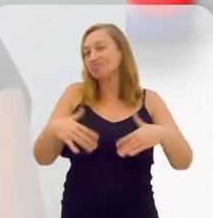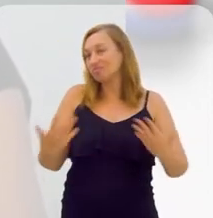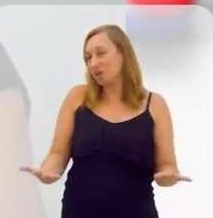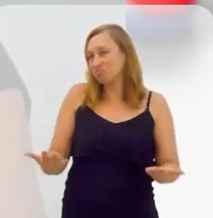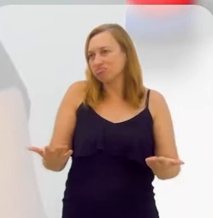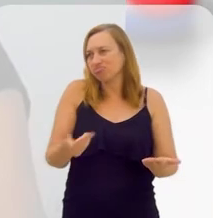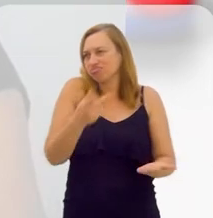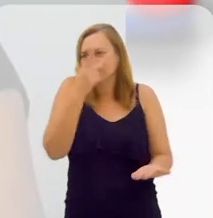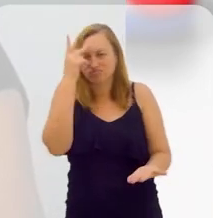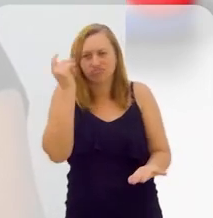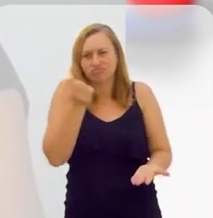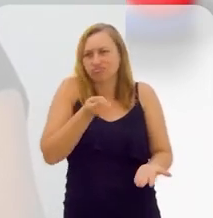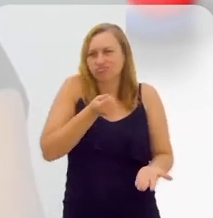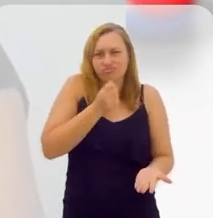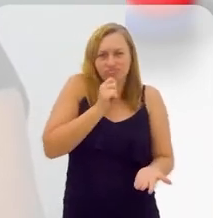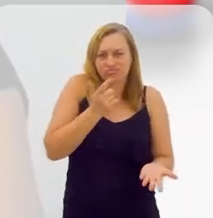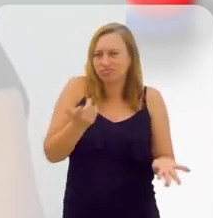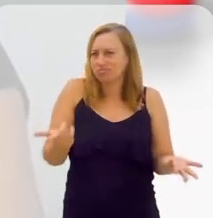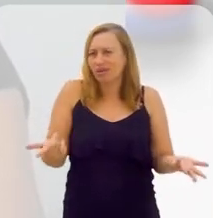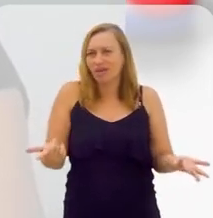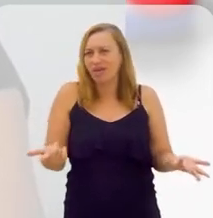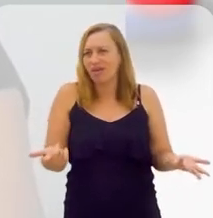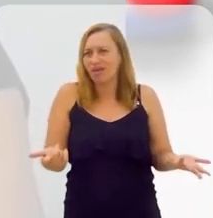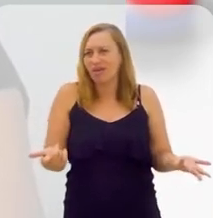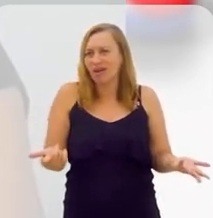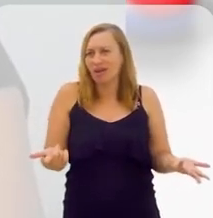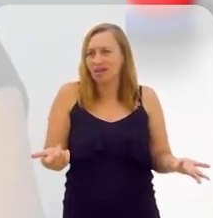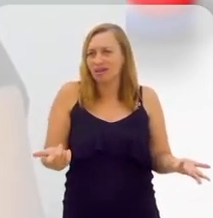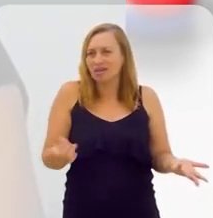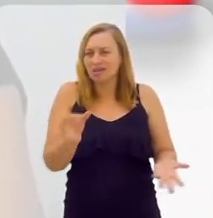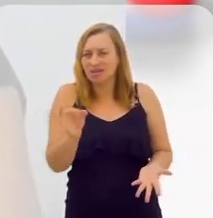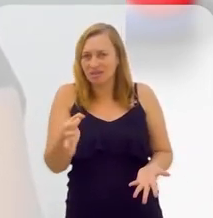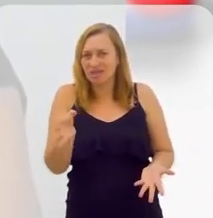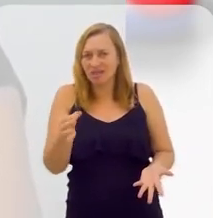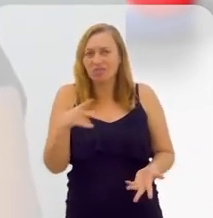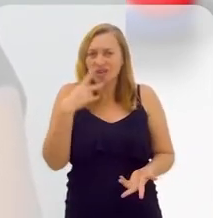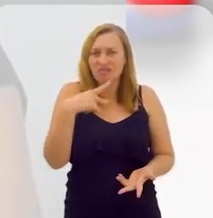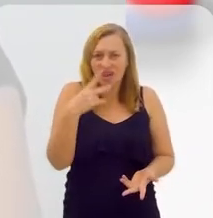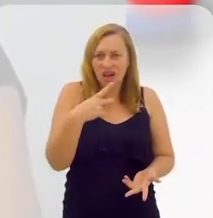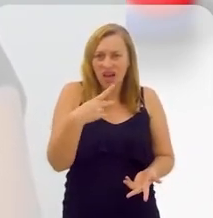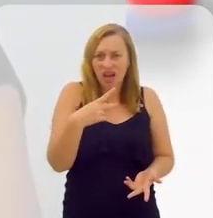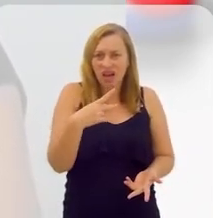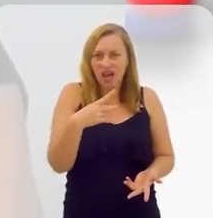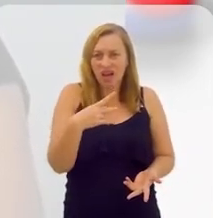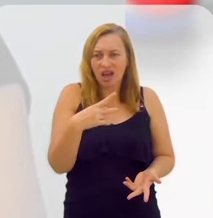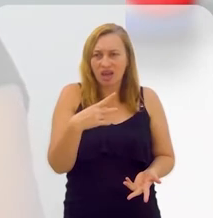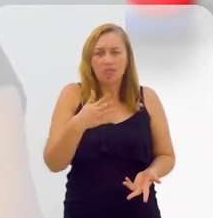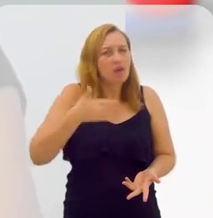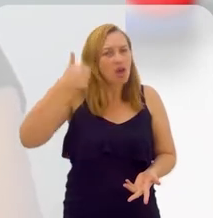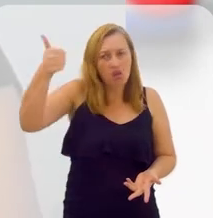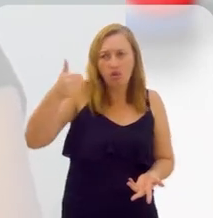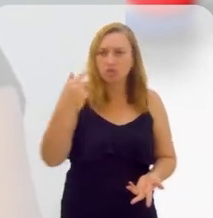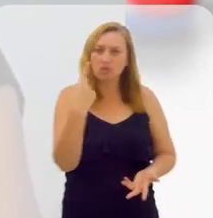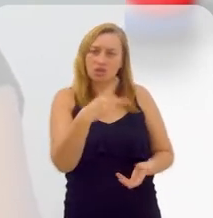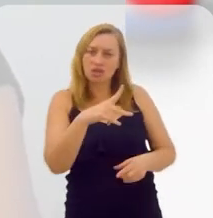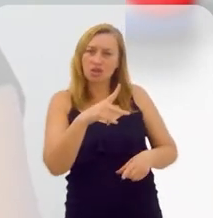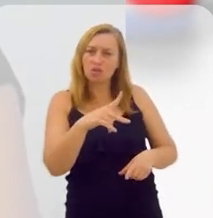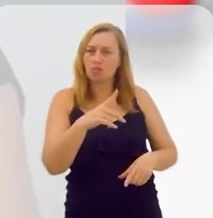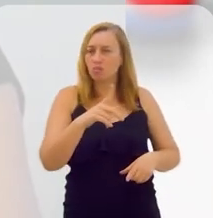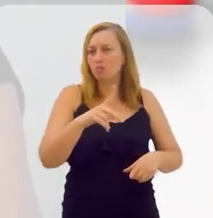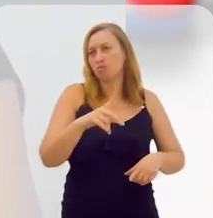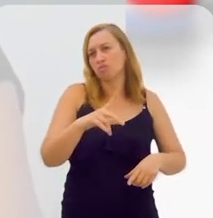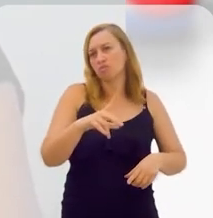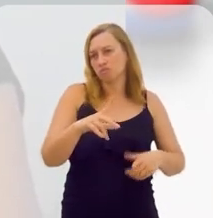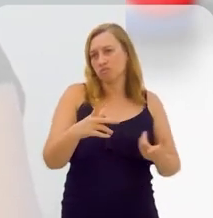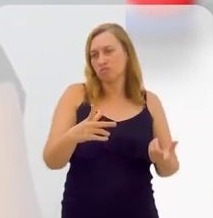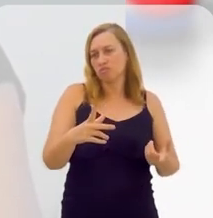Então, ninguém mais é específico para falar do seu produto do que essa pessoa